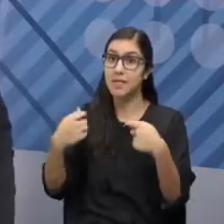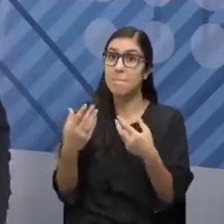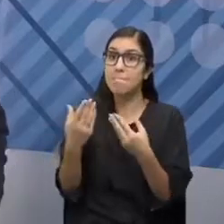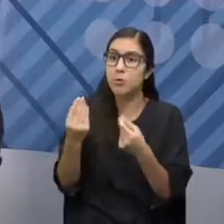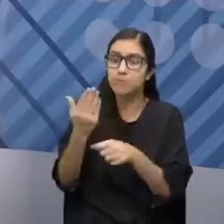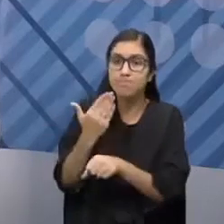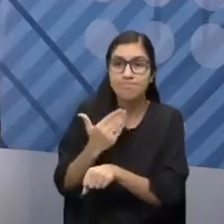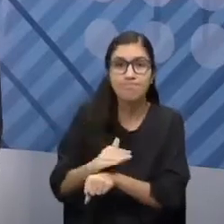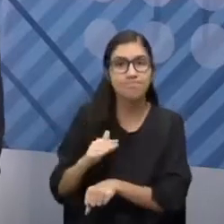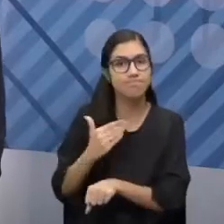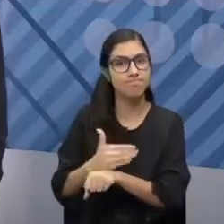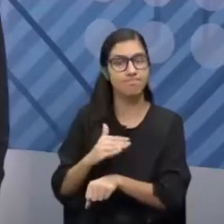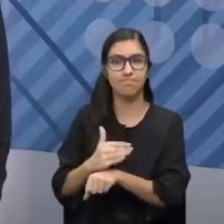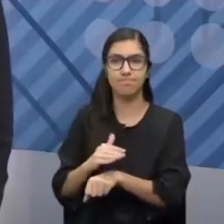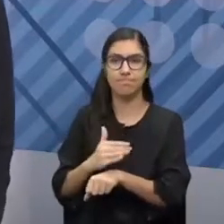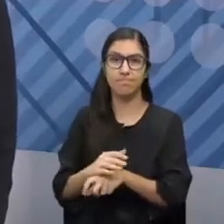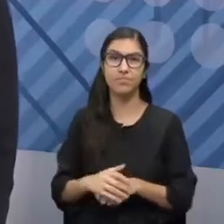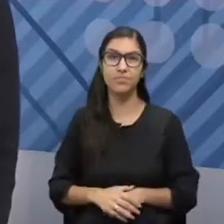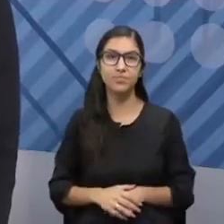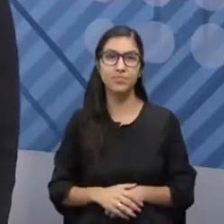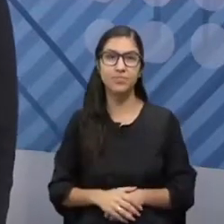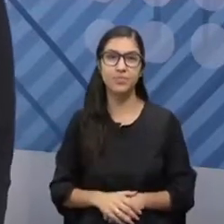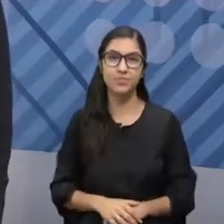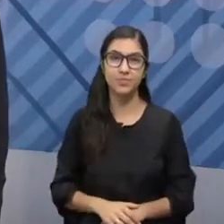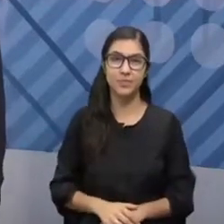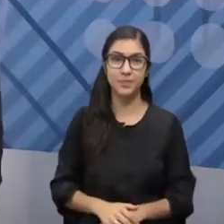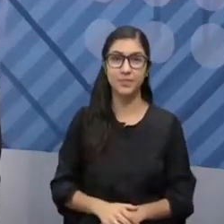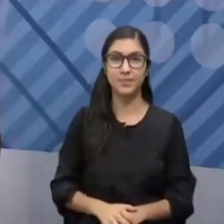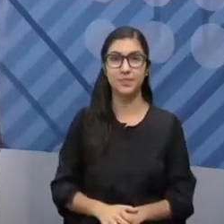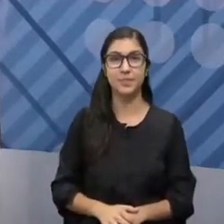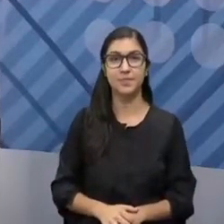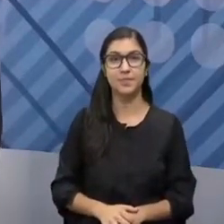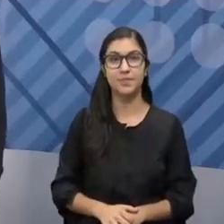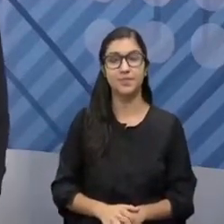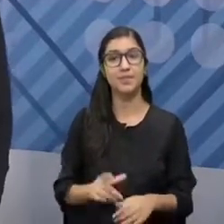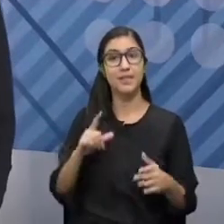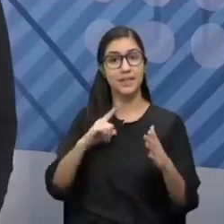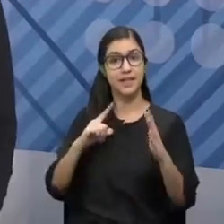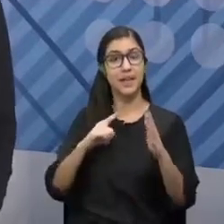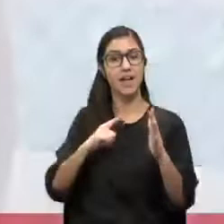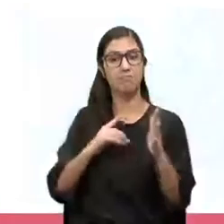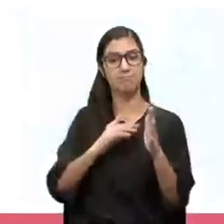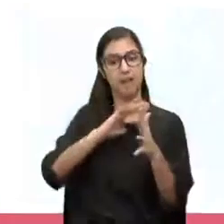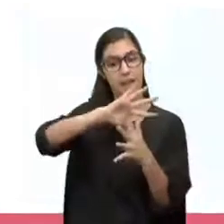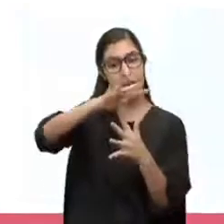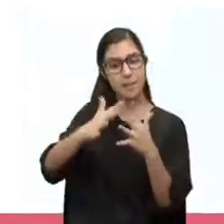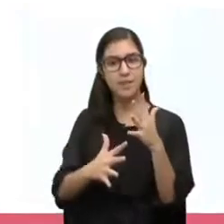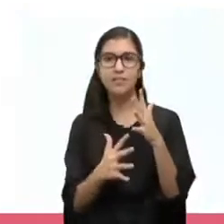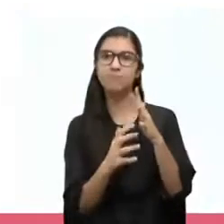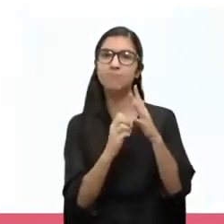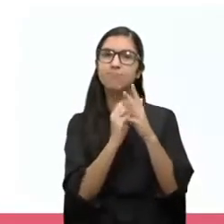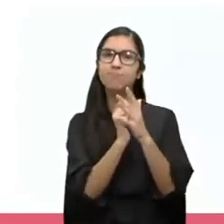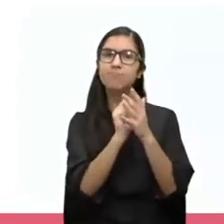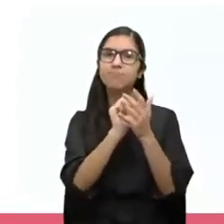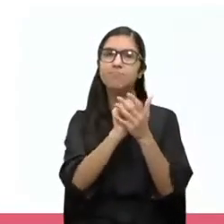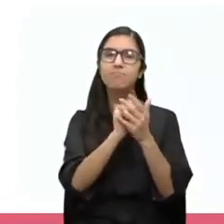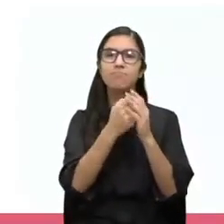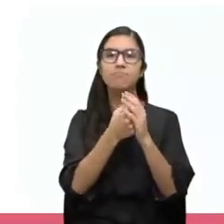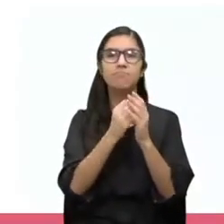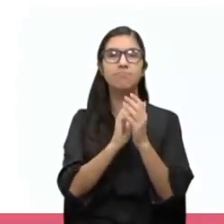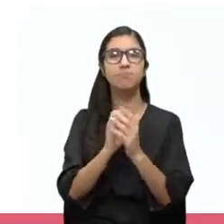da pessoa com surdo-cegueira. A língua de sinais tátil. Vamos ao quadro para nós vermos.